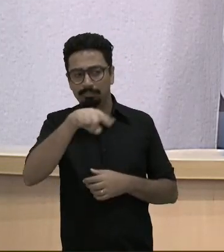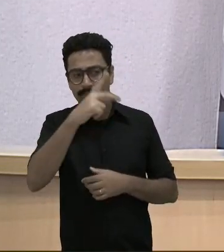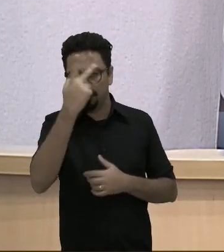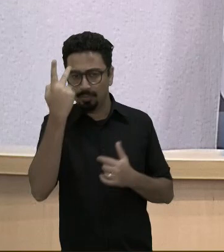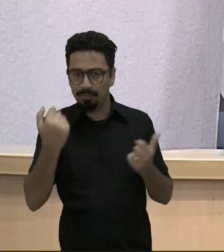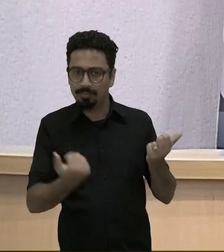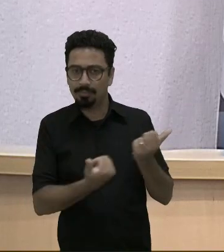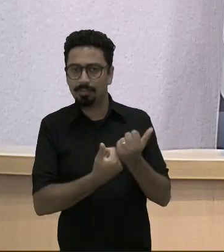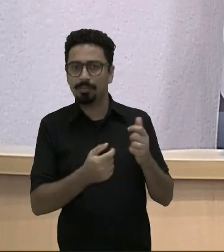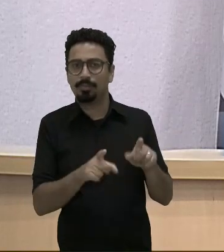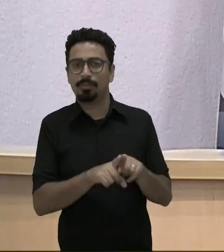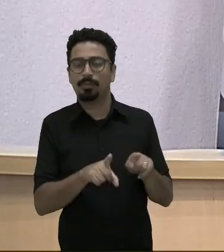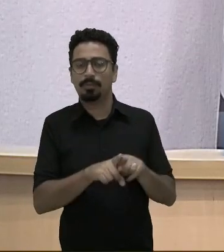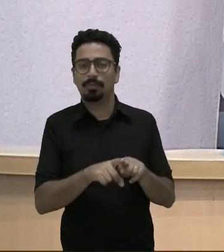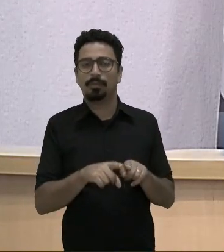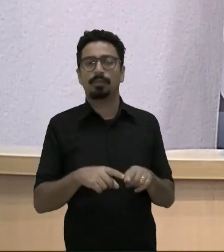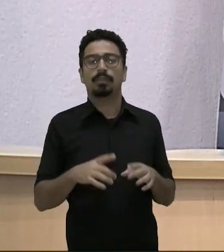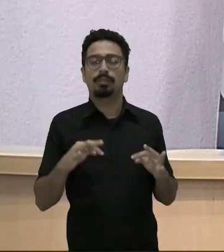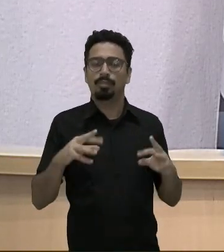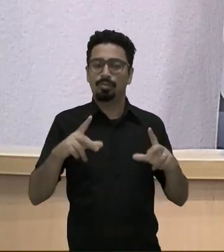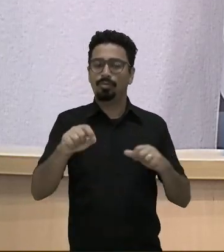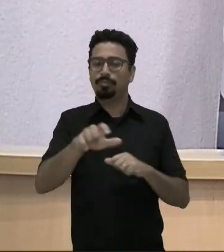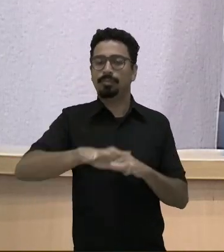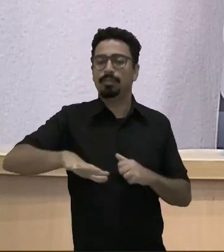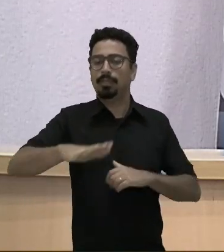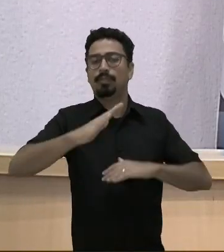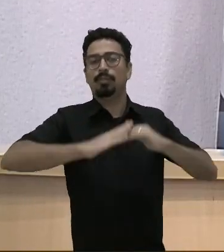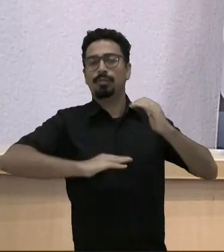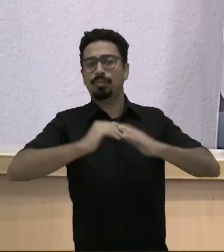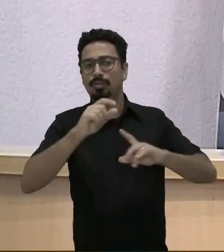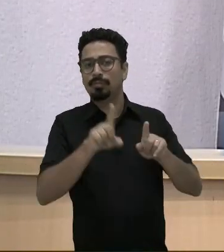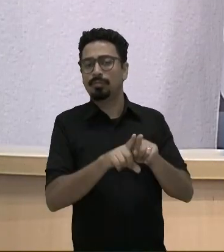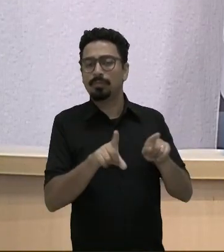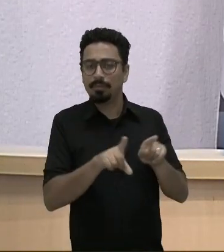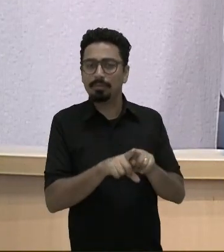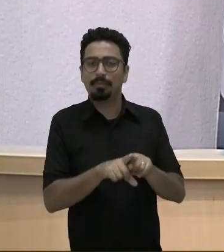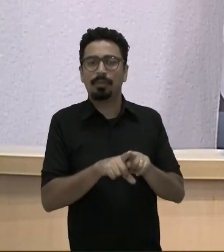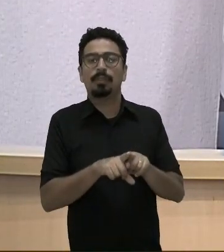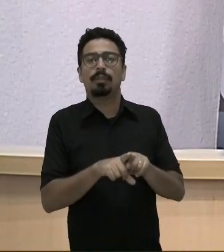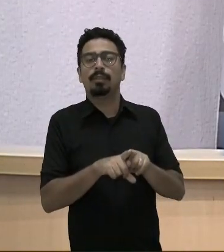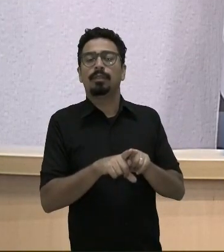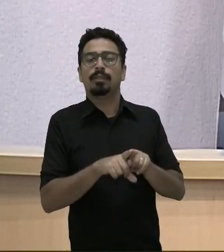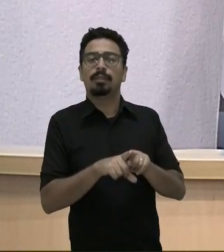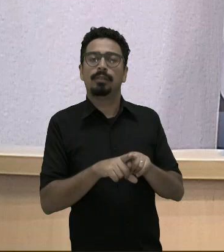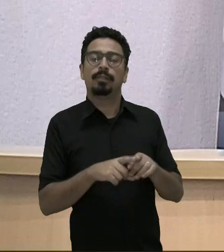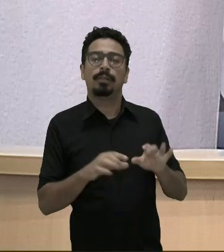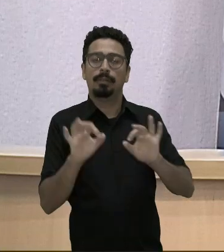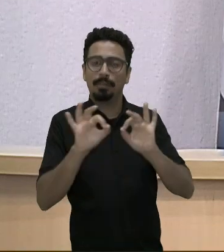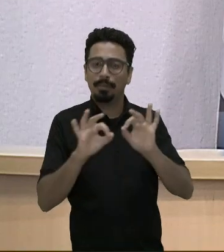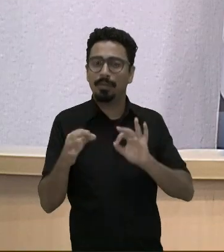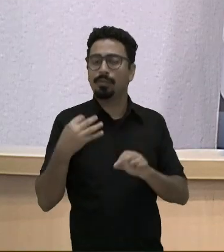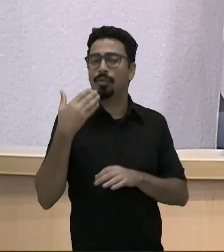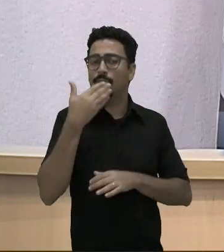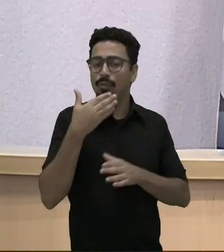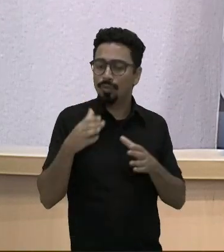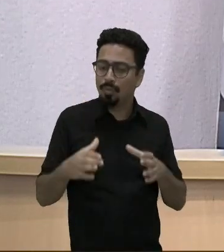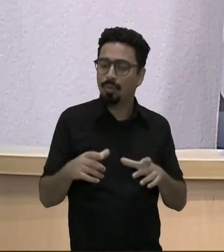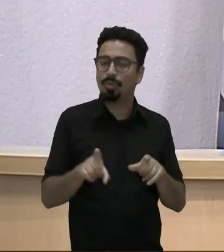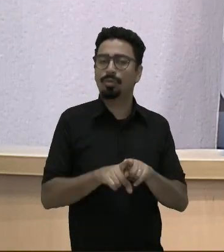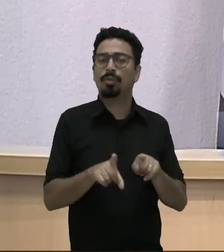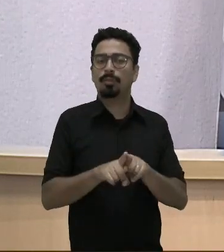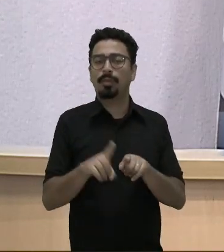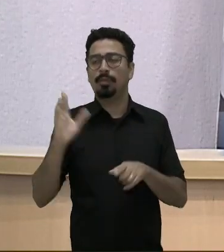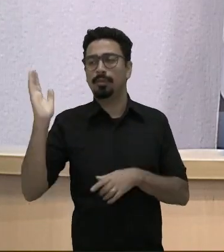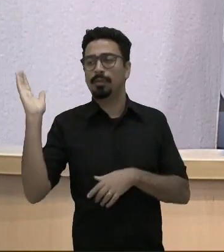a parte cerimonial, a decoradora, a parte de confeitaria, o garçom,